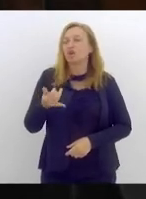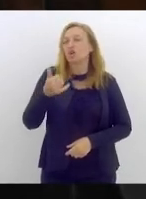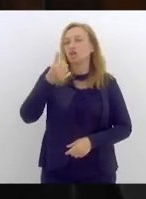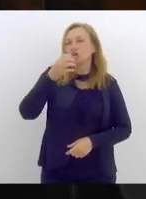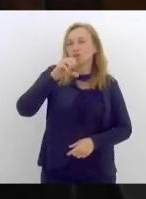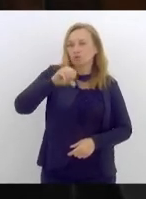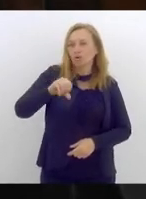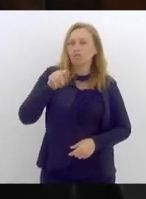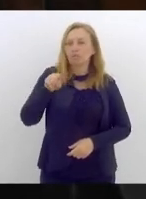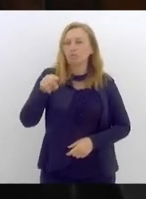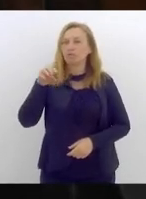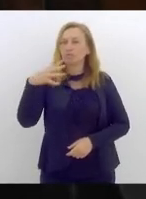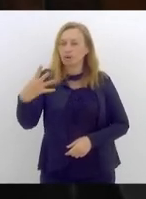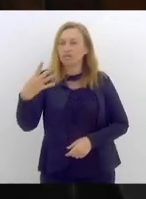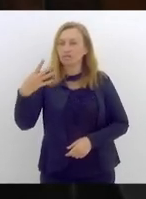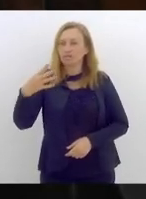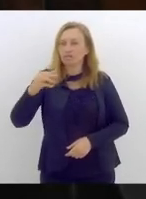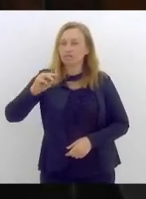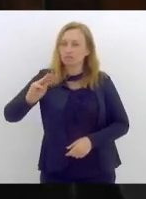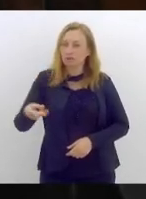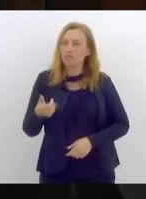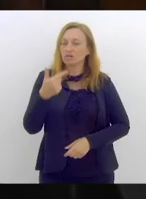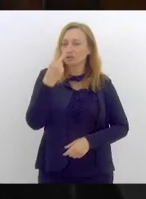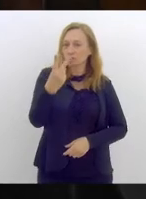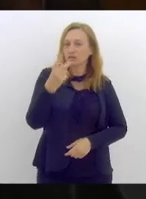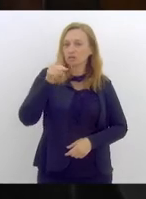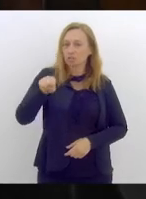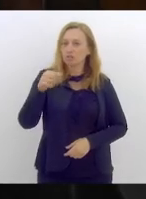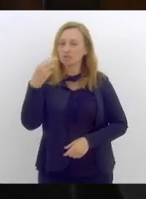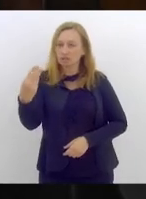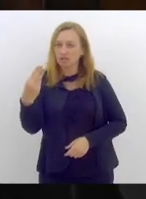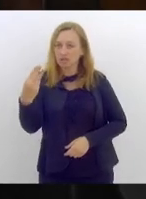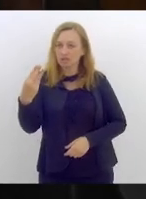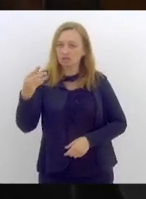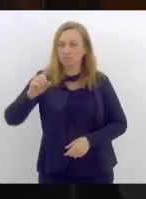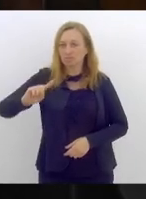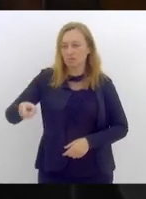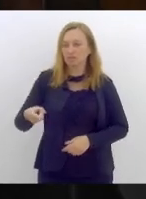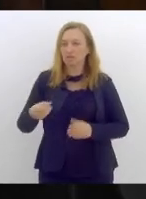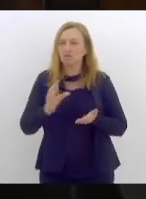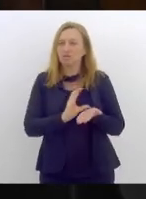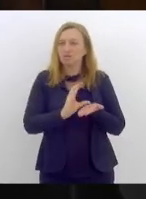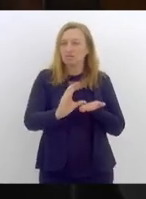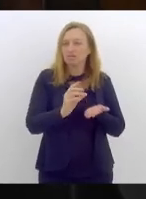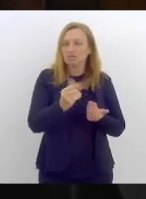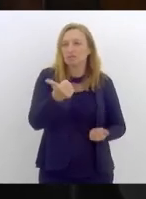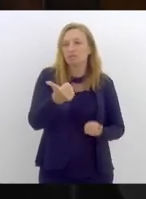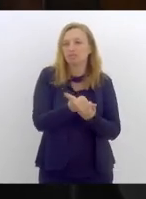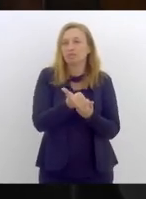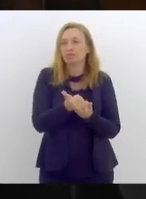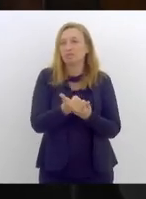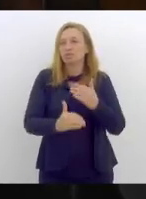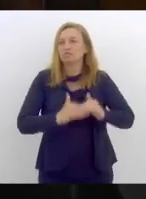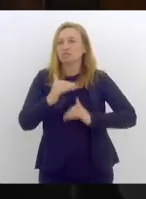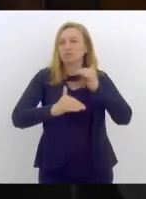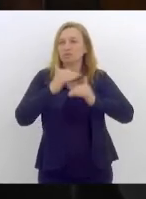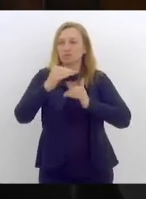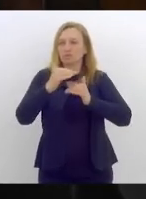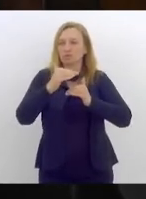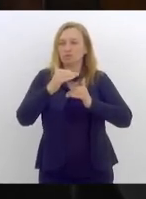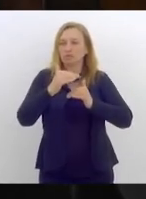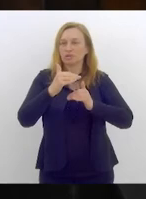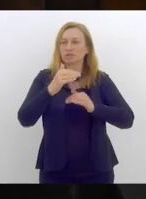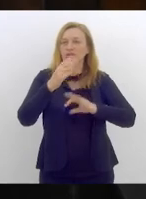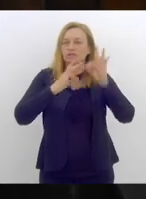9.4 milhões para 2.3 milhões os recursos do Fundo de apoio ao desenvolvimento